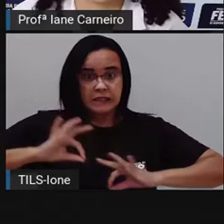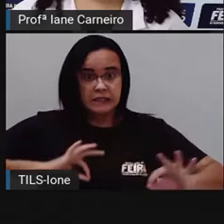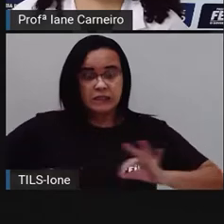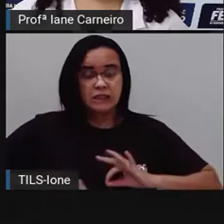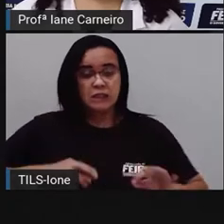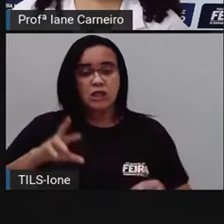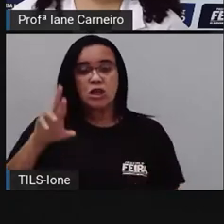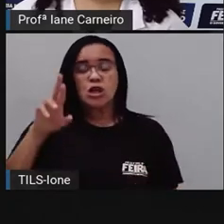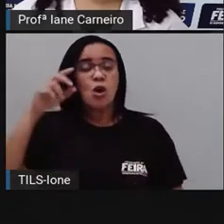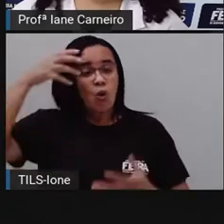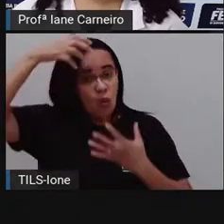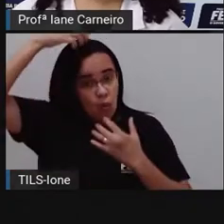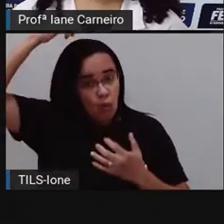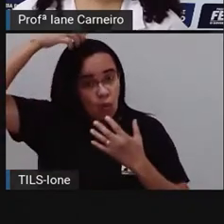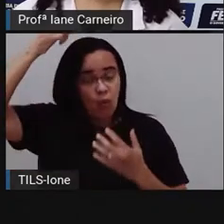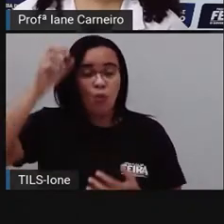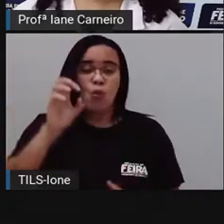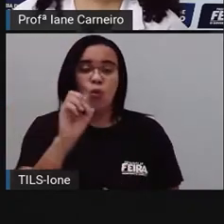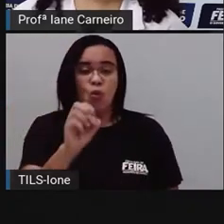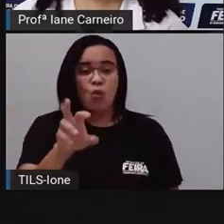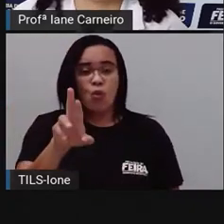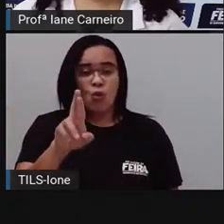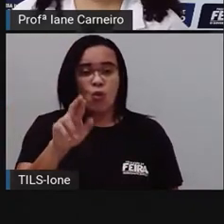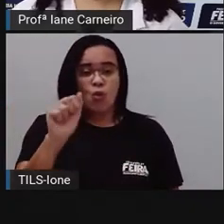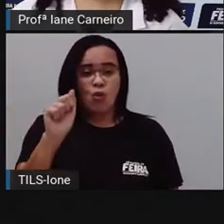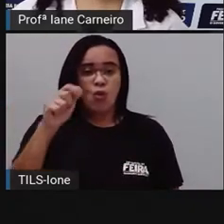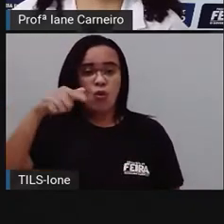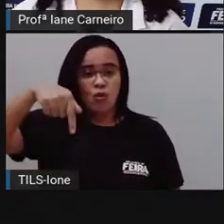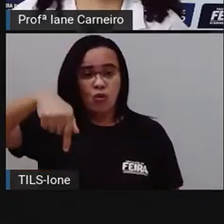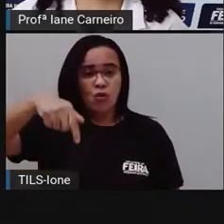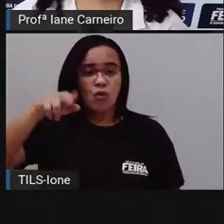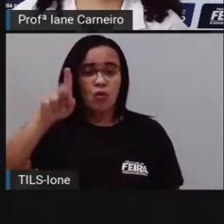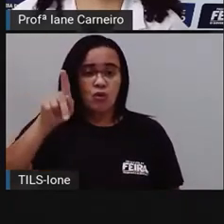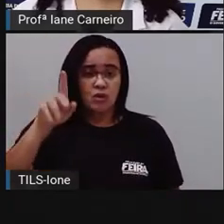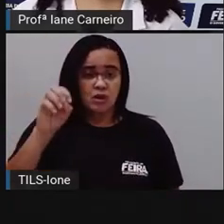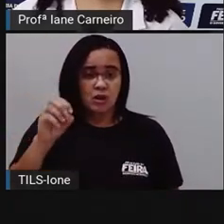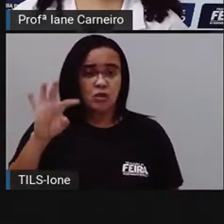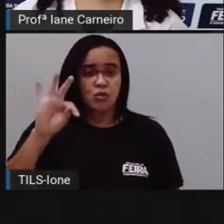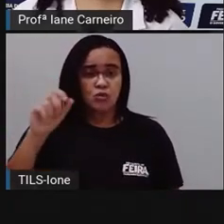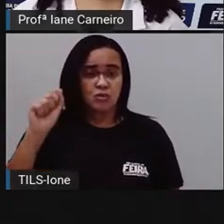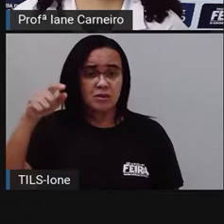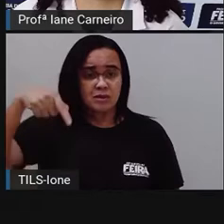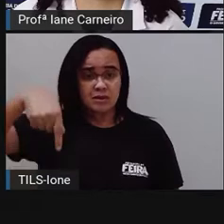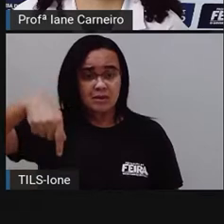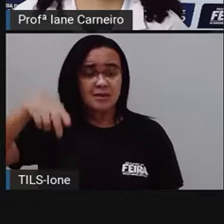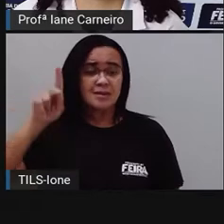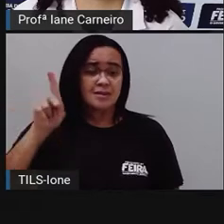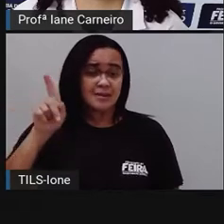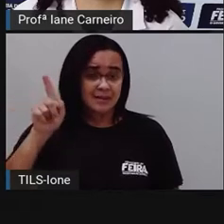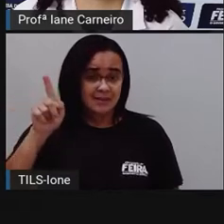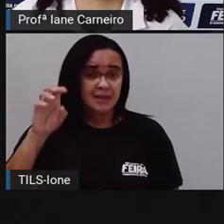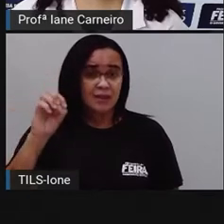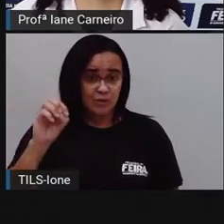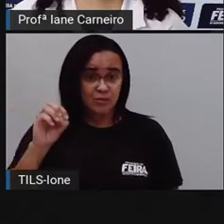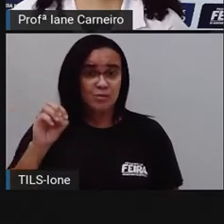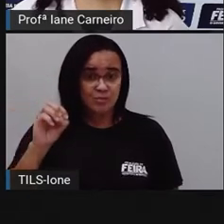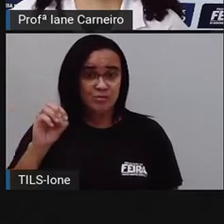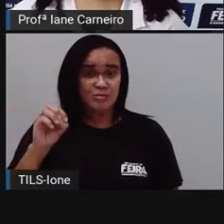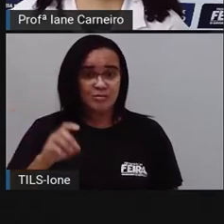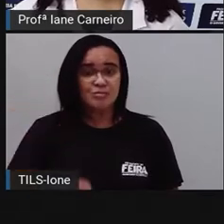orangotango, ouriço.